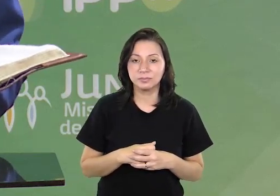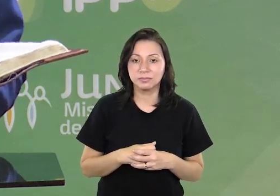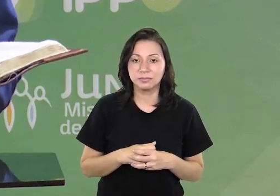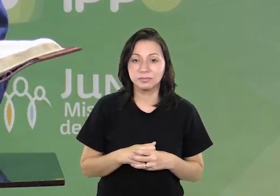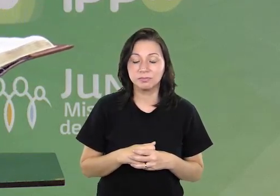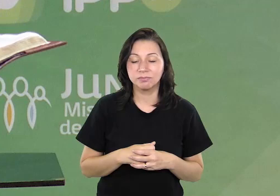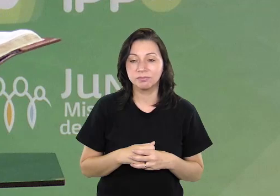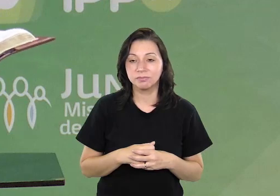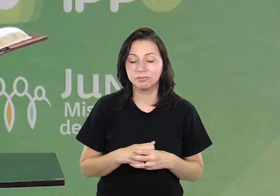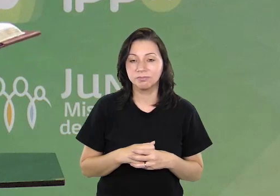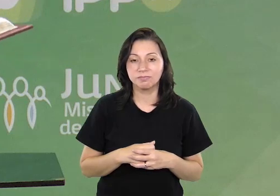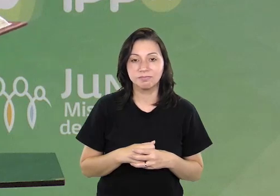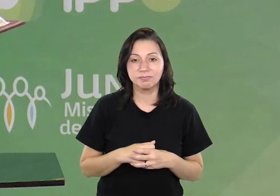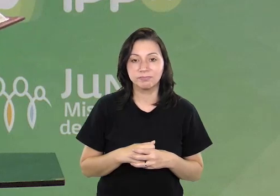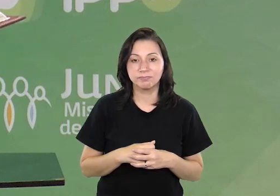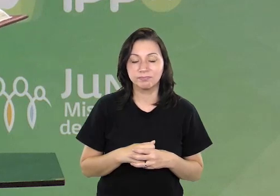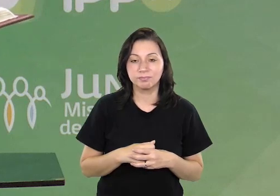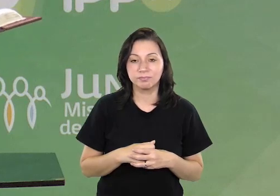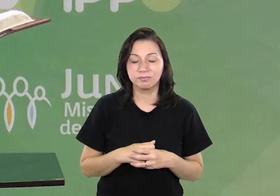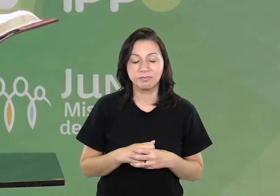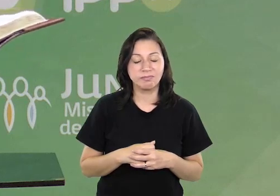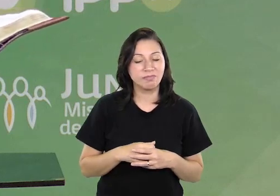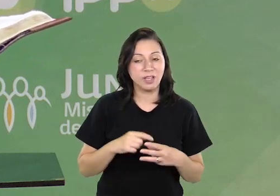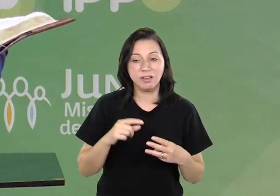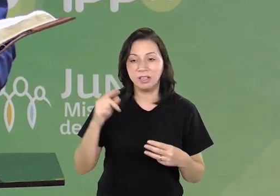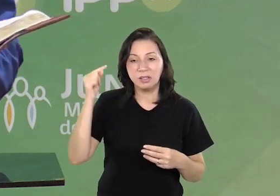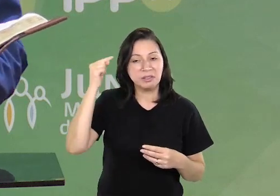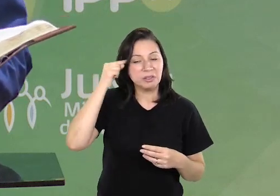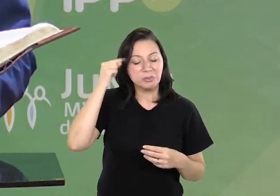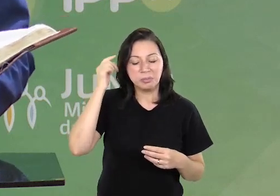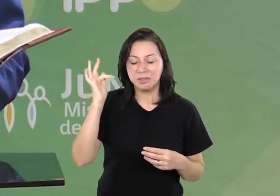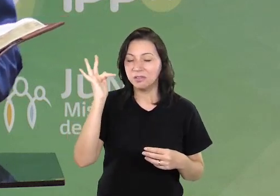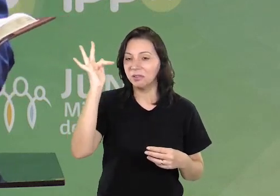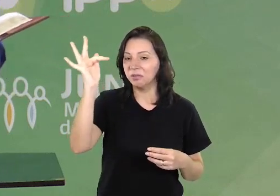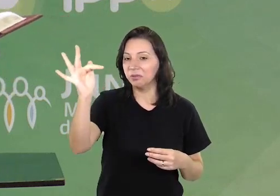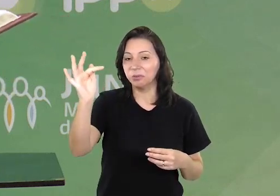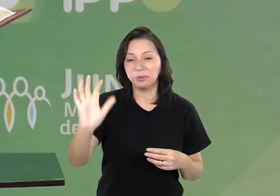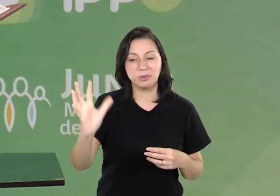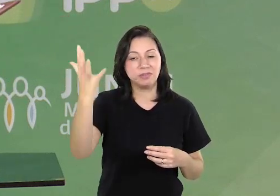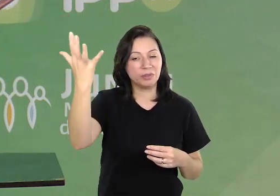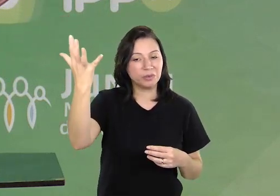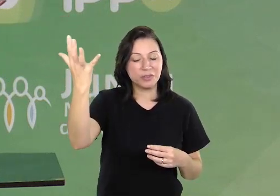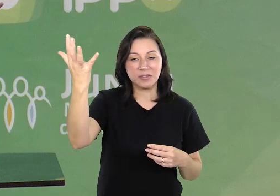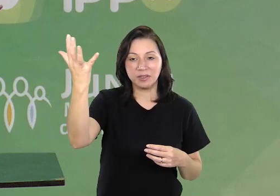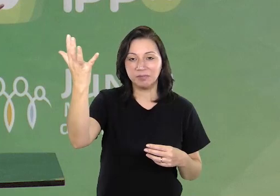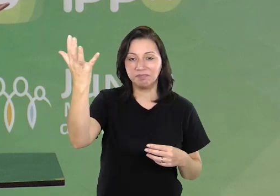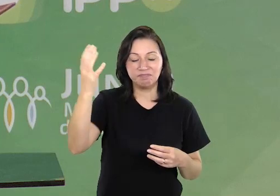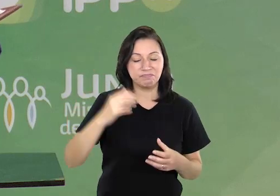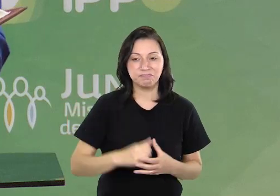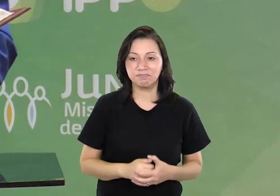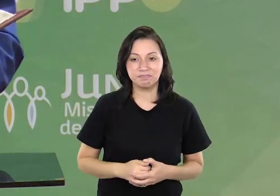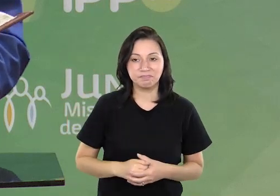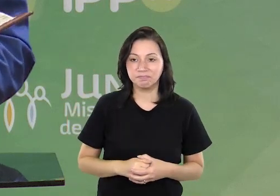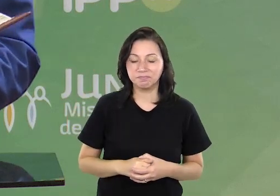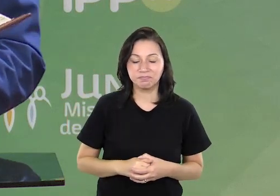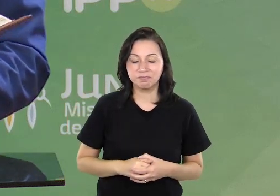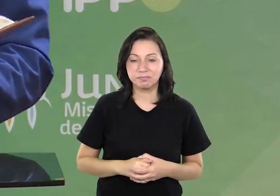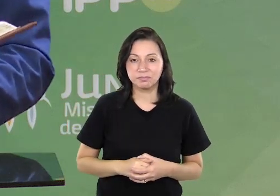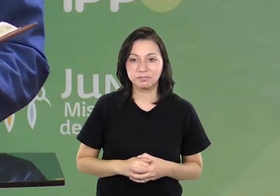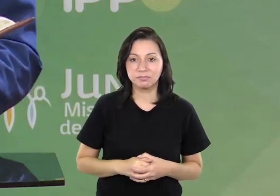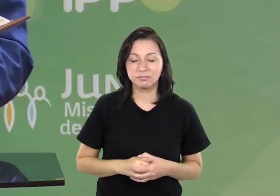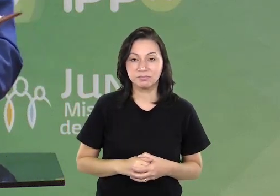em consequência Mas finalmente é uma resolução e refletida